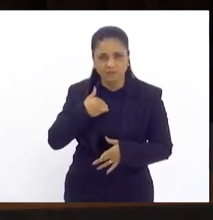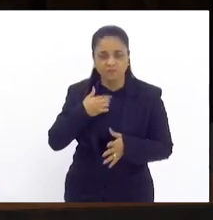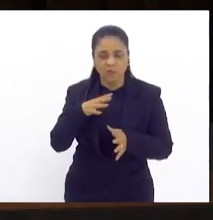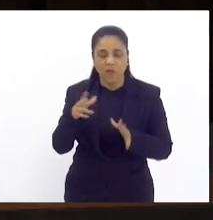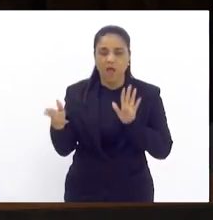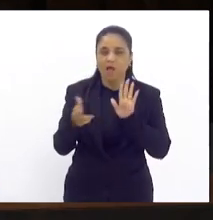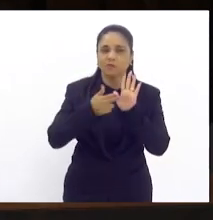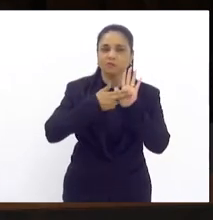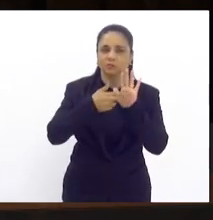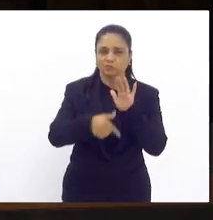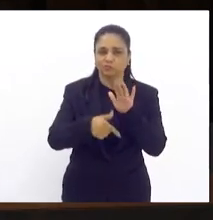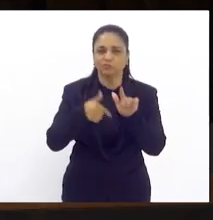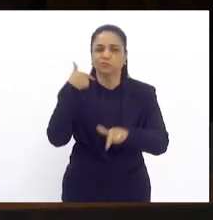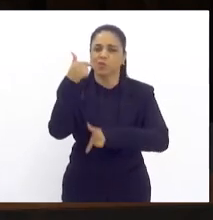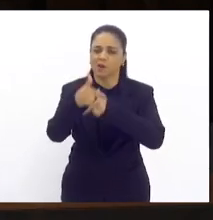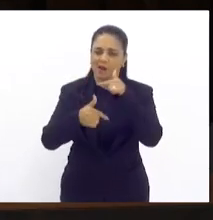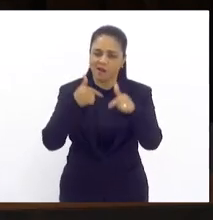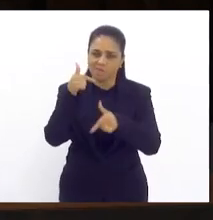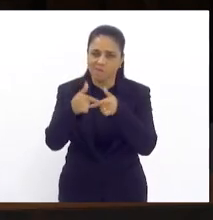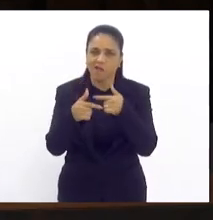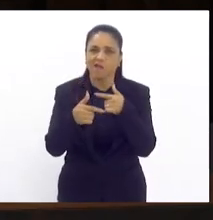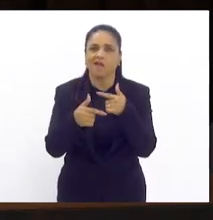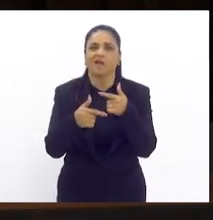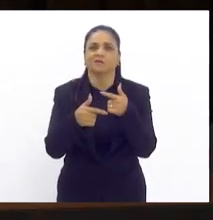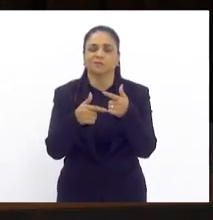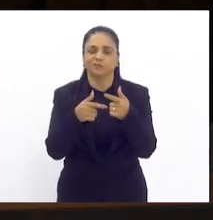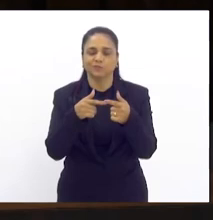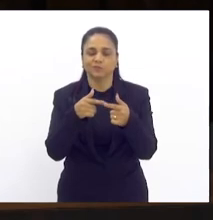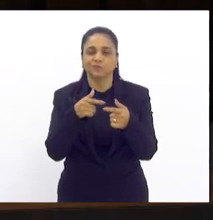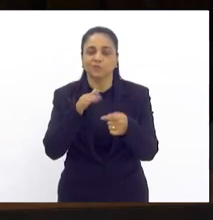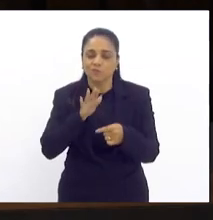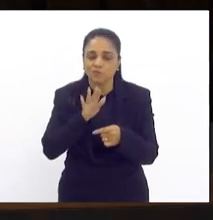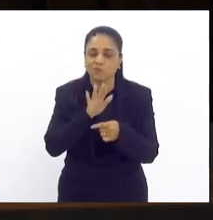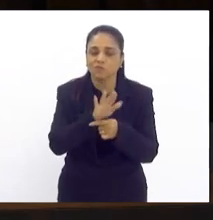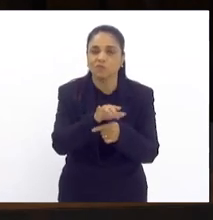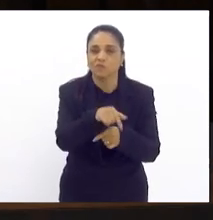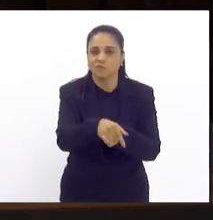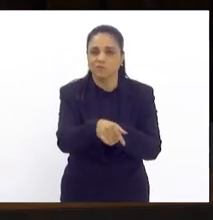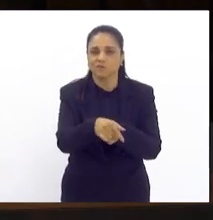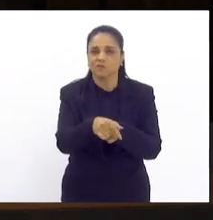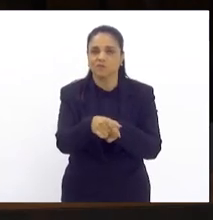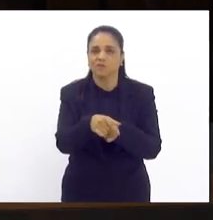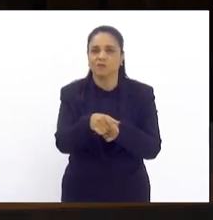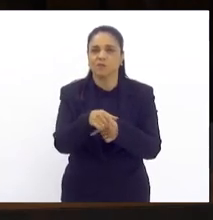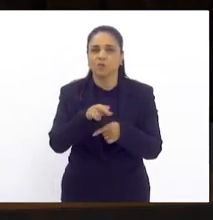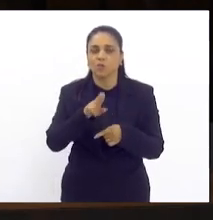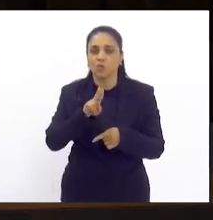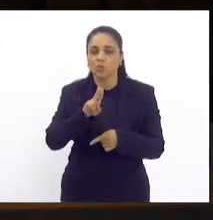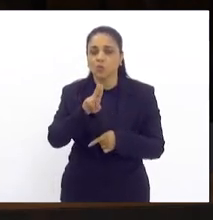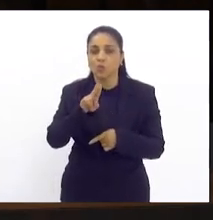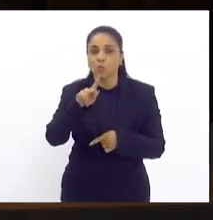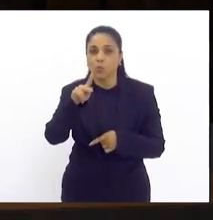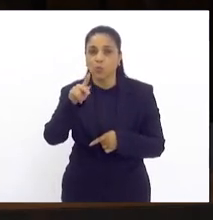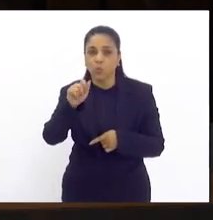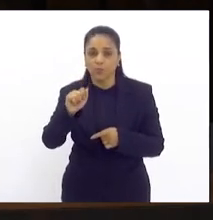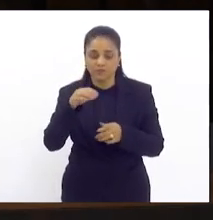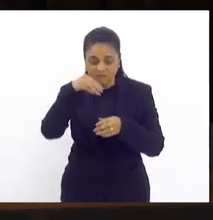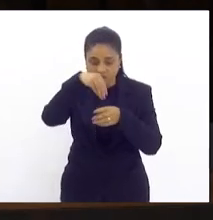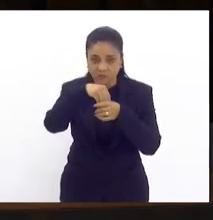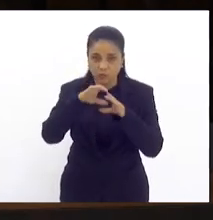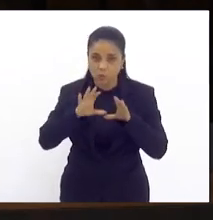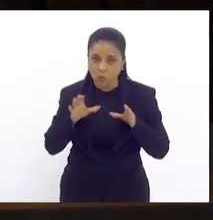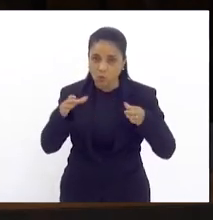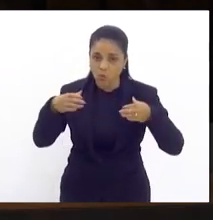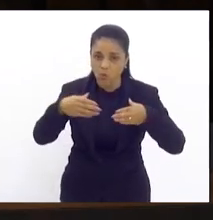várias atribuições no atendimento também, enfim, em UPAs, dentro de comunidades, enfim, um